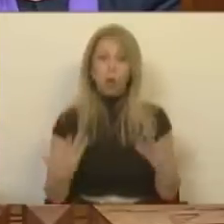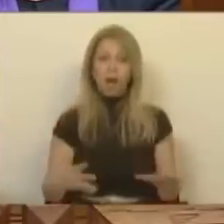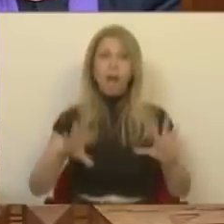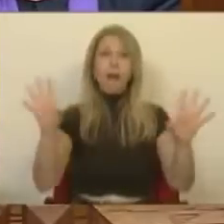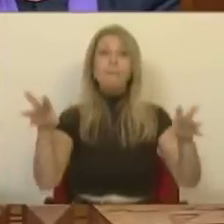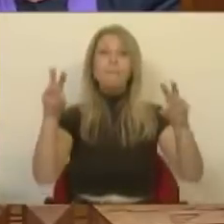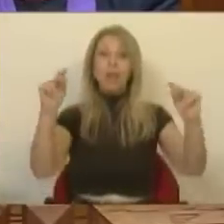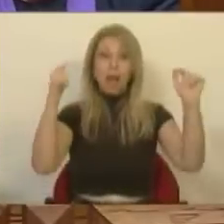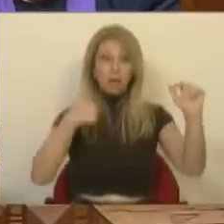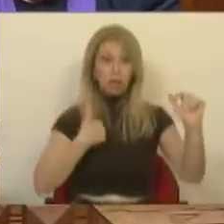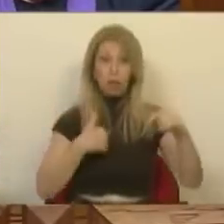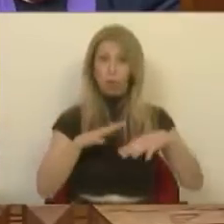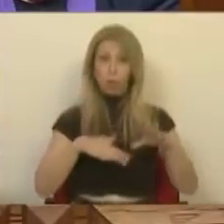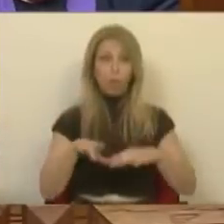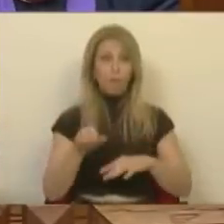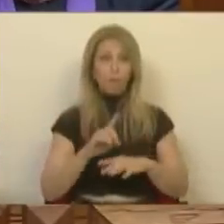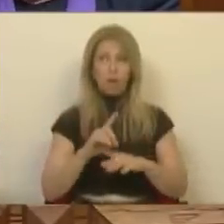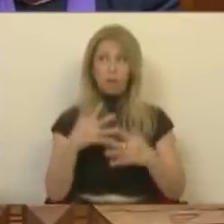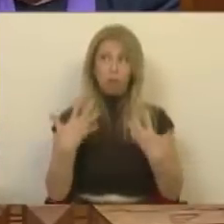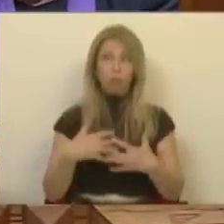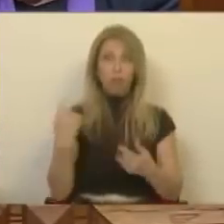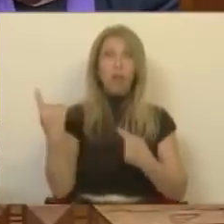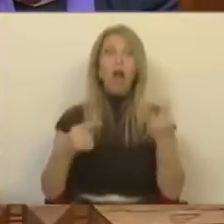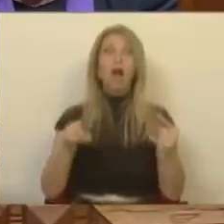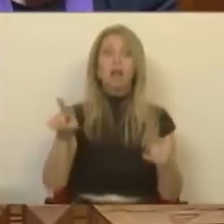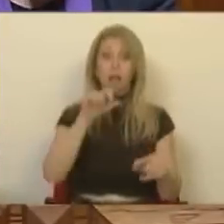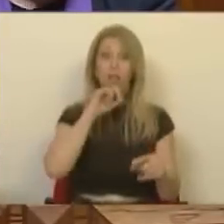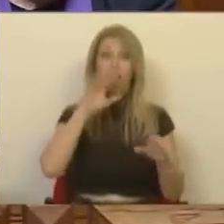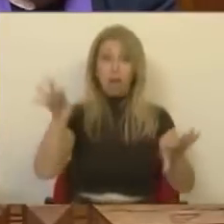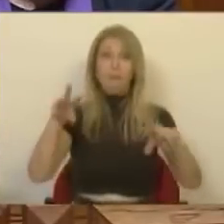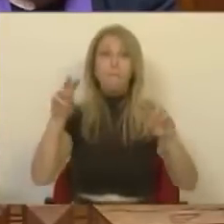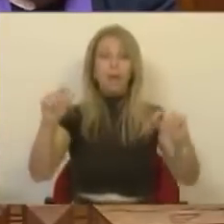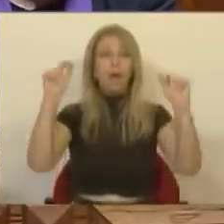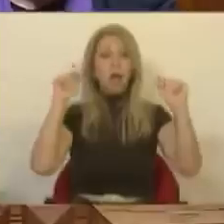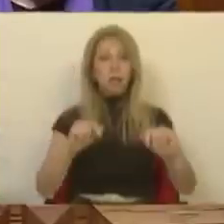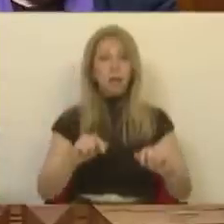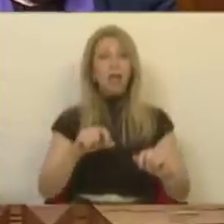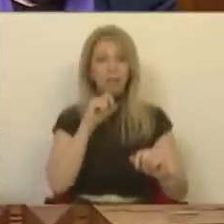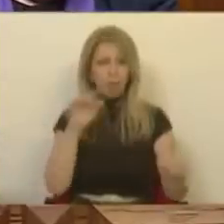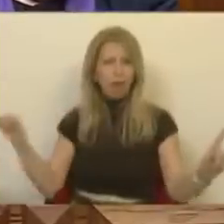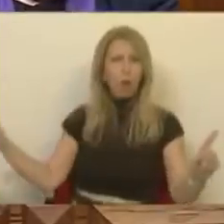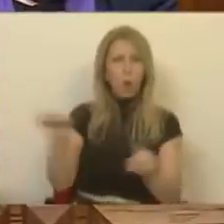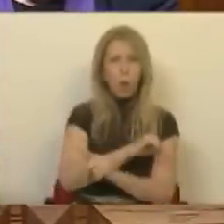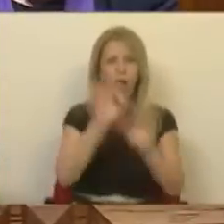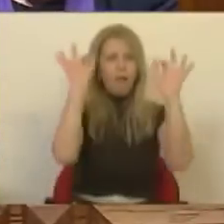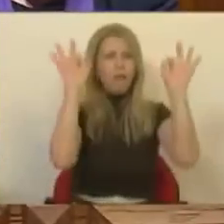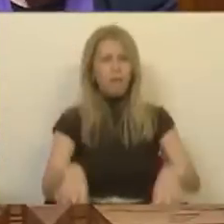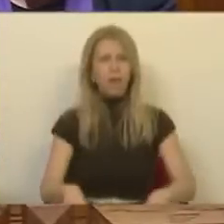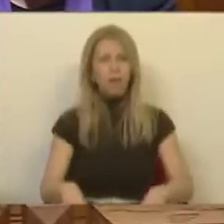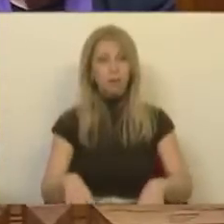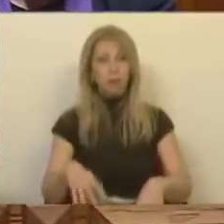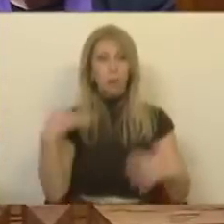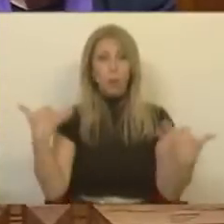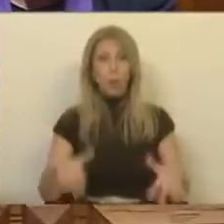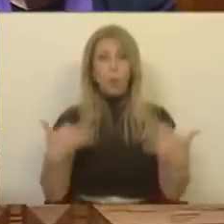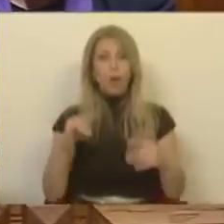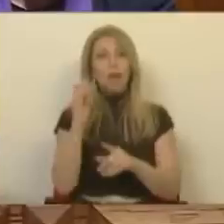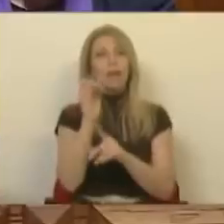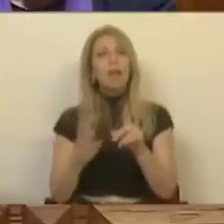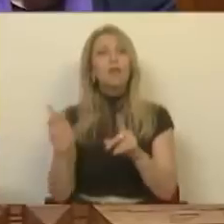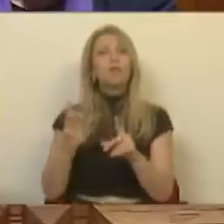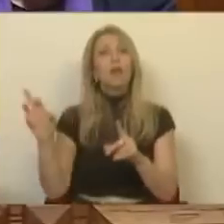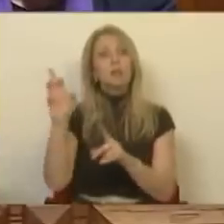ninguém faça seja capaz de iluminar esta brutal inflação que sorriu